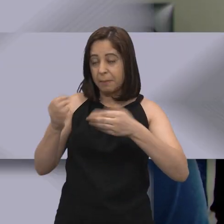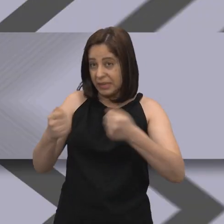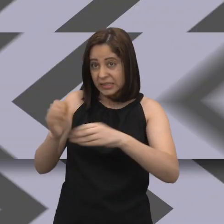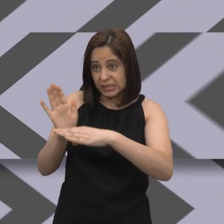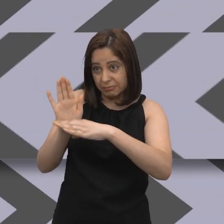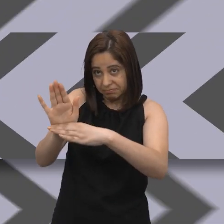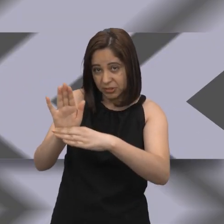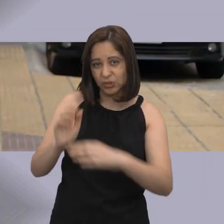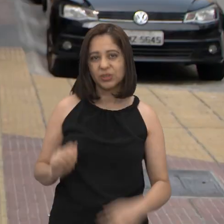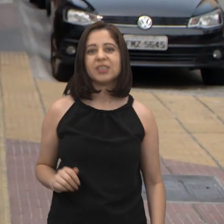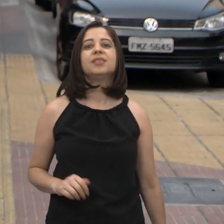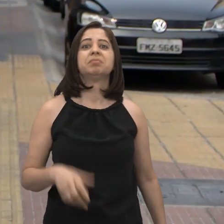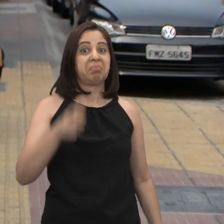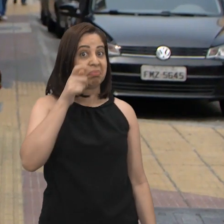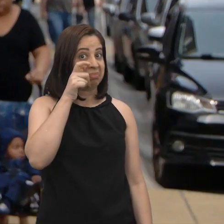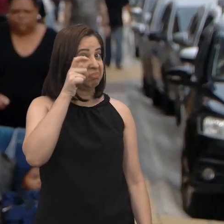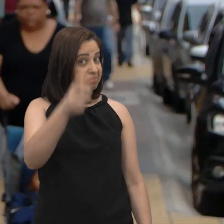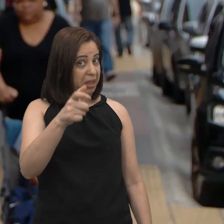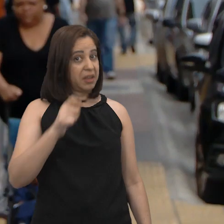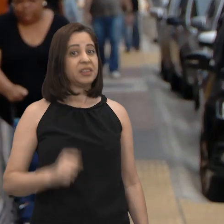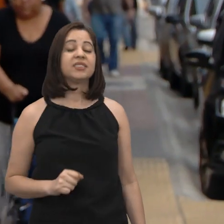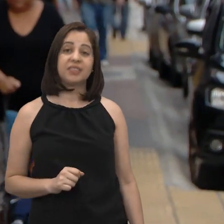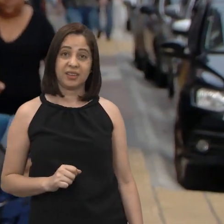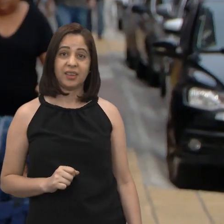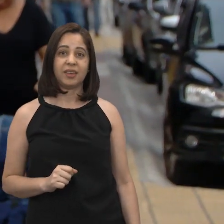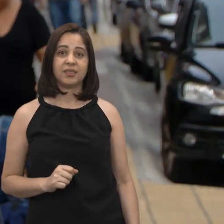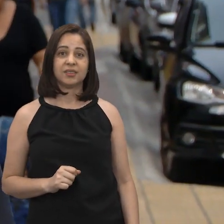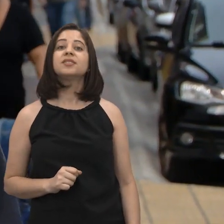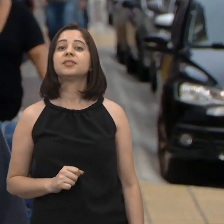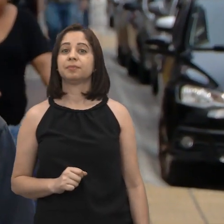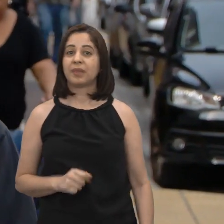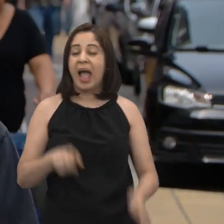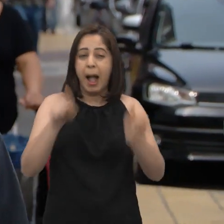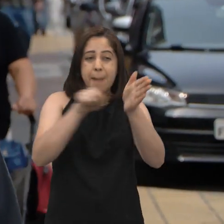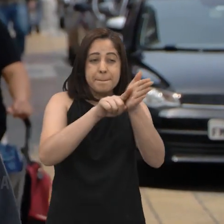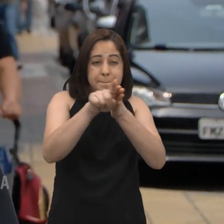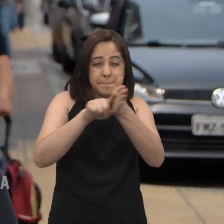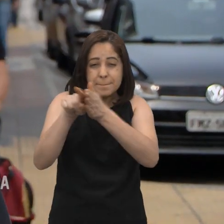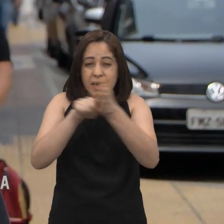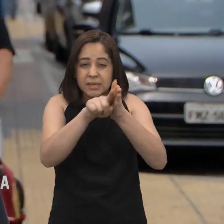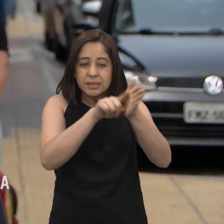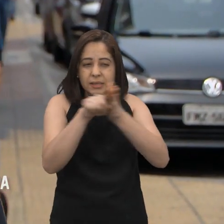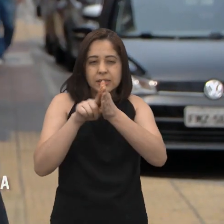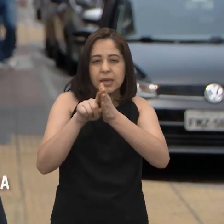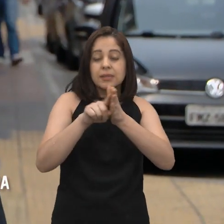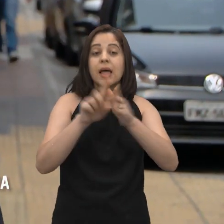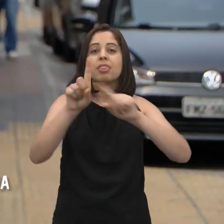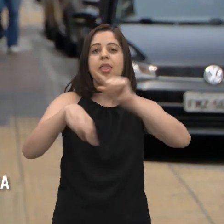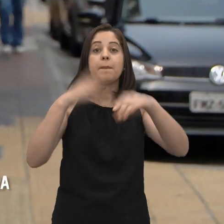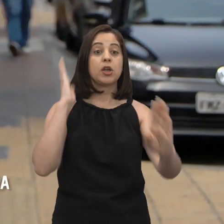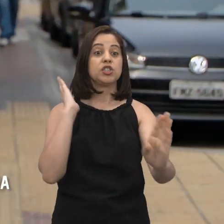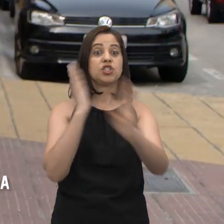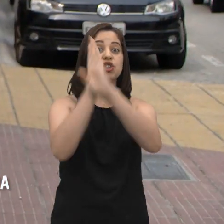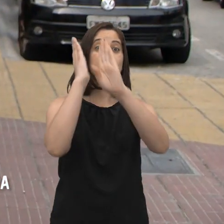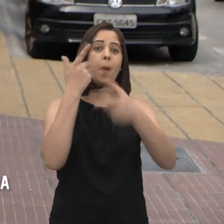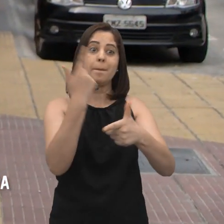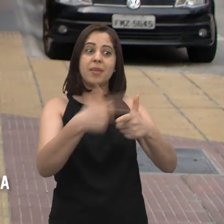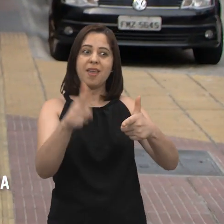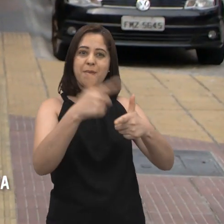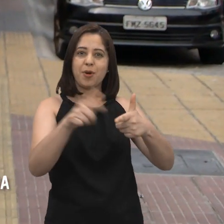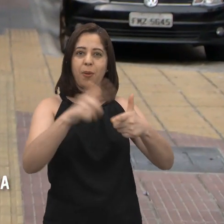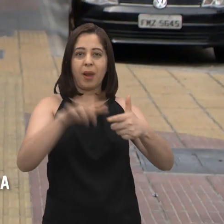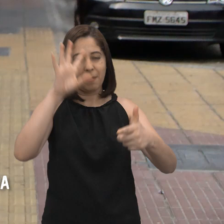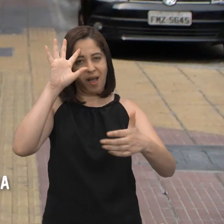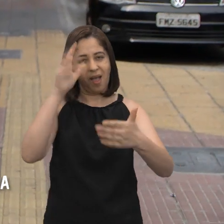ajuda. E aí, interessante, não é? Afinal, é com base nos resultados dessas pesquisas que a gente consegue propor e